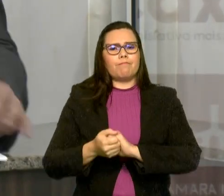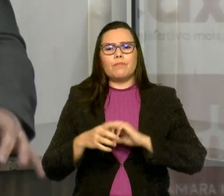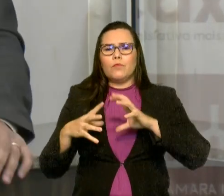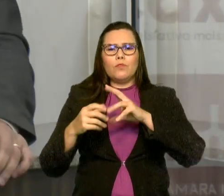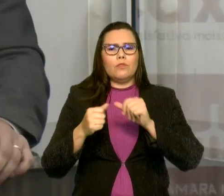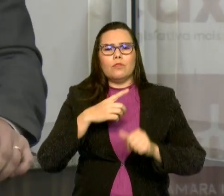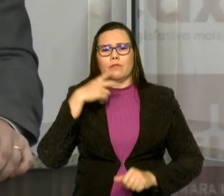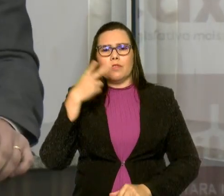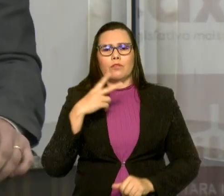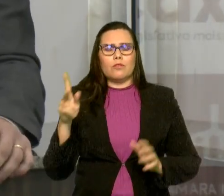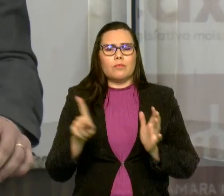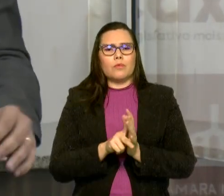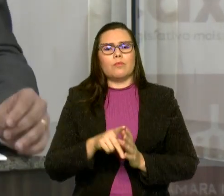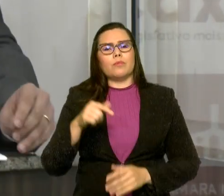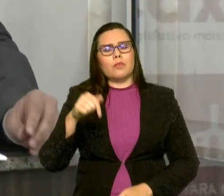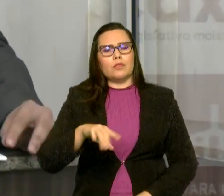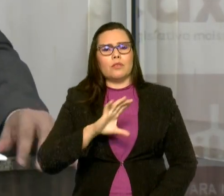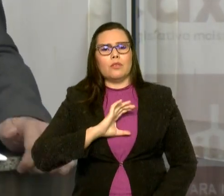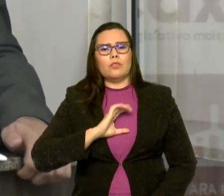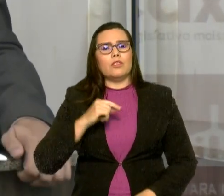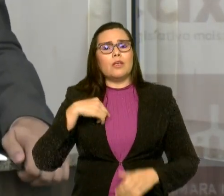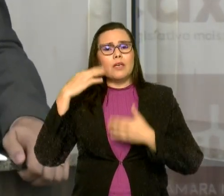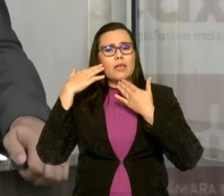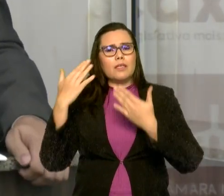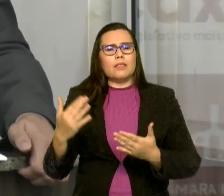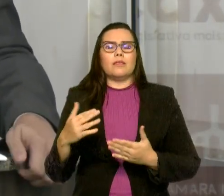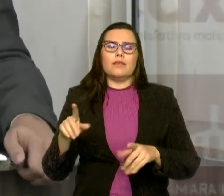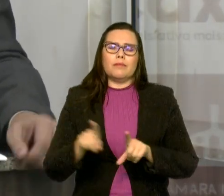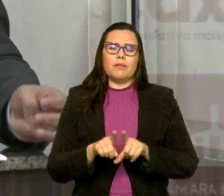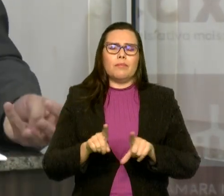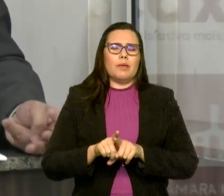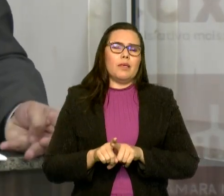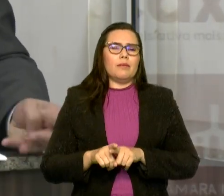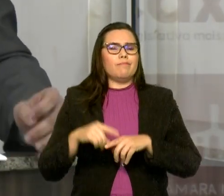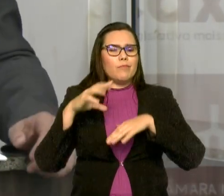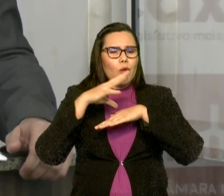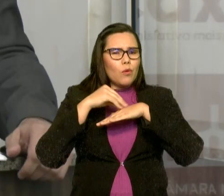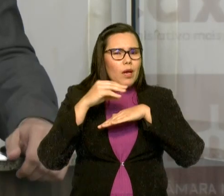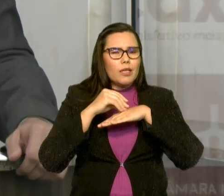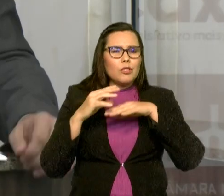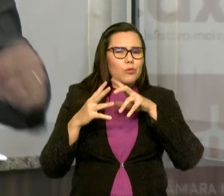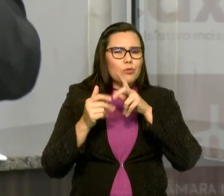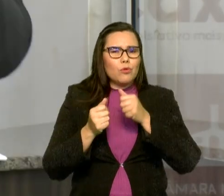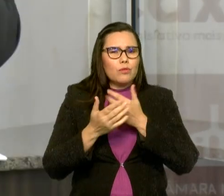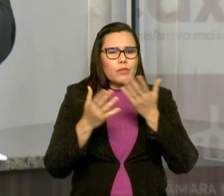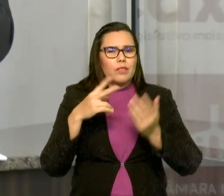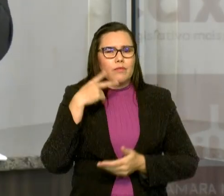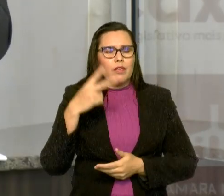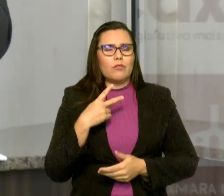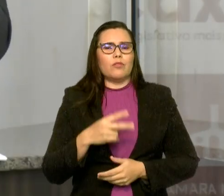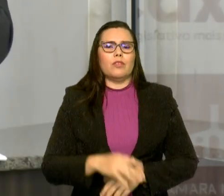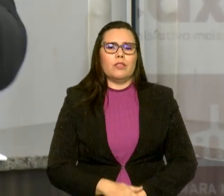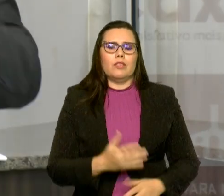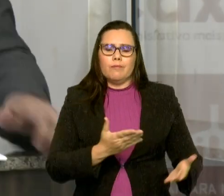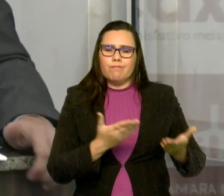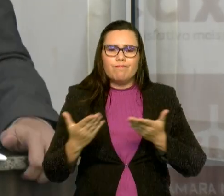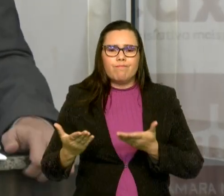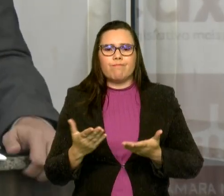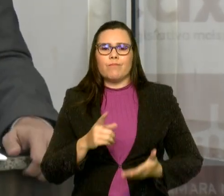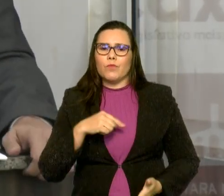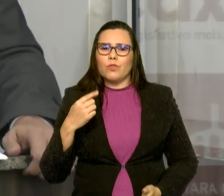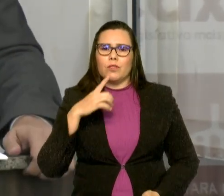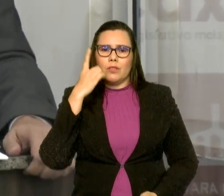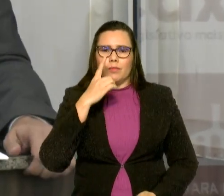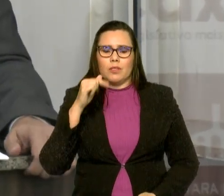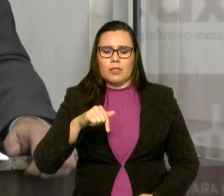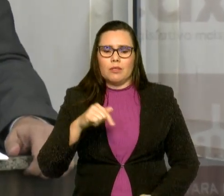a população do município, e agradecer pela boa acolhida à nossa Assembleia Legislativa. Eu acho, deputado, extremamente oportuno